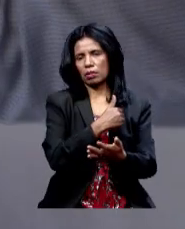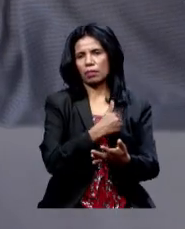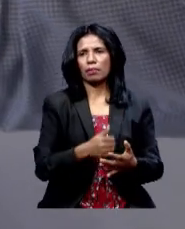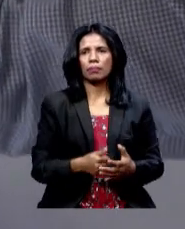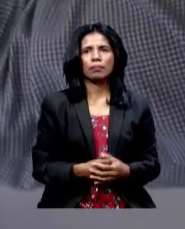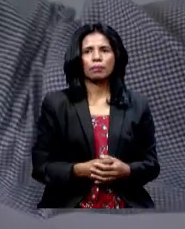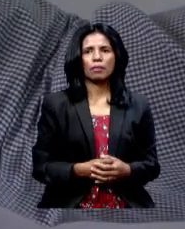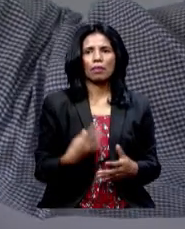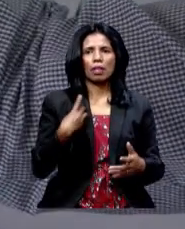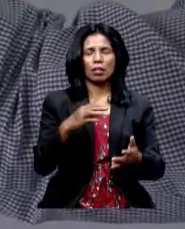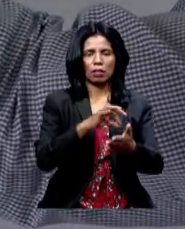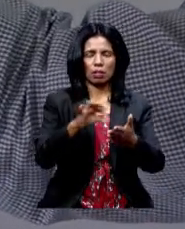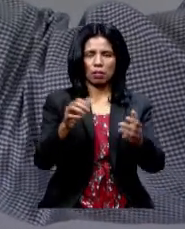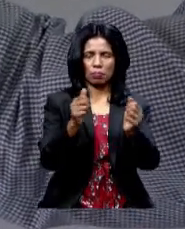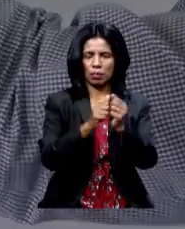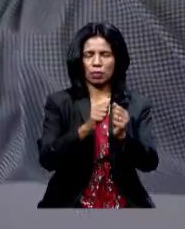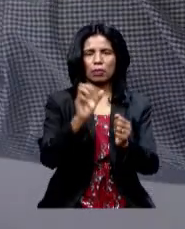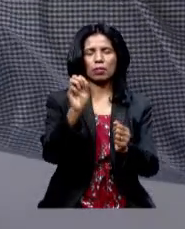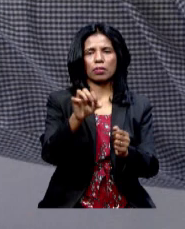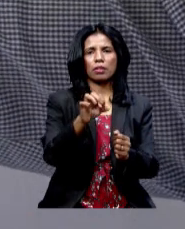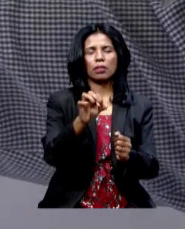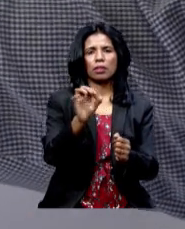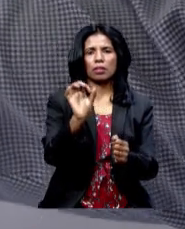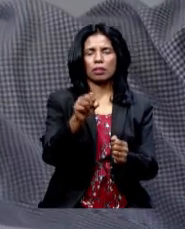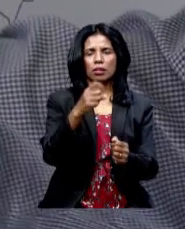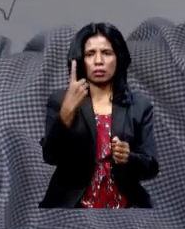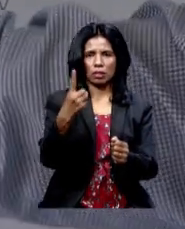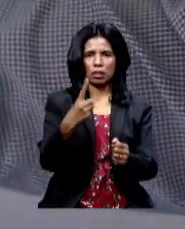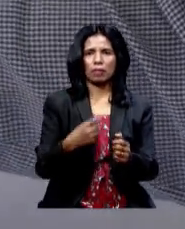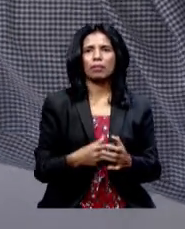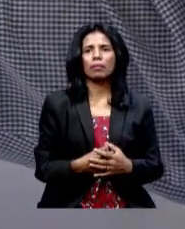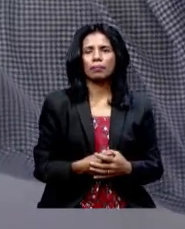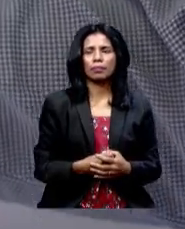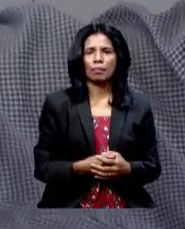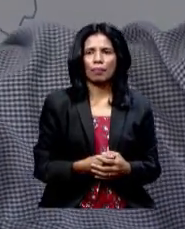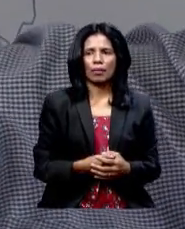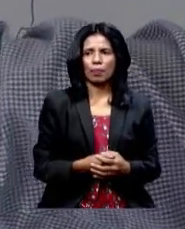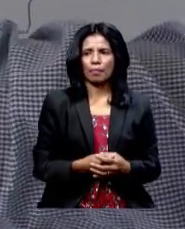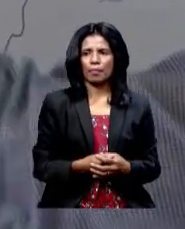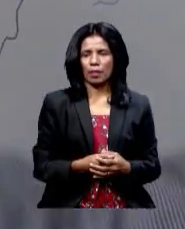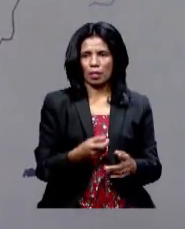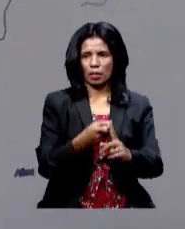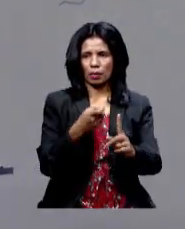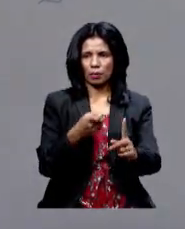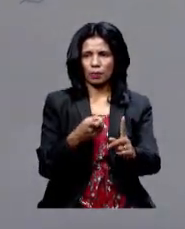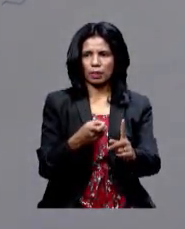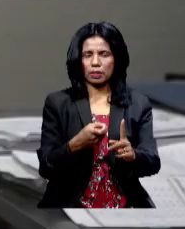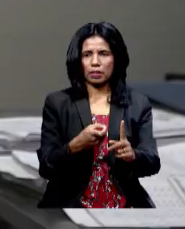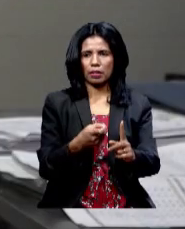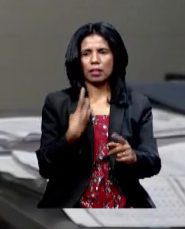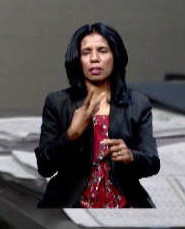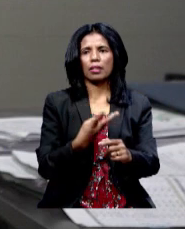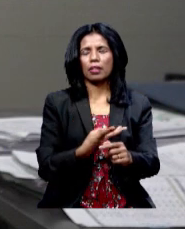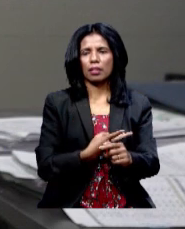zona hamutu Sanu Resin ida, e di lara, ita ia zona hamutu Sanu Resin ida, nebe tu si zona, ba zona ne, ita